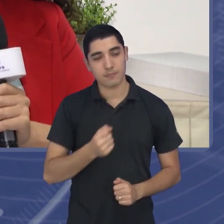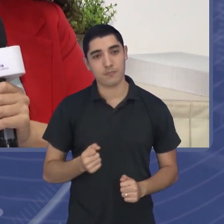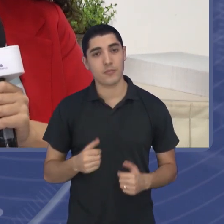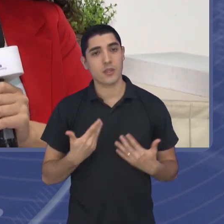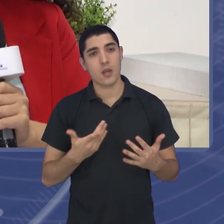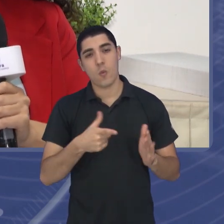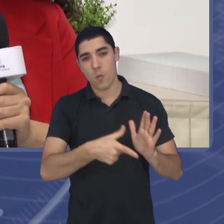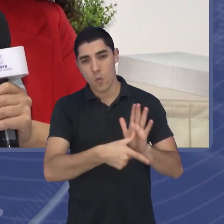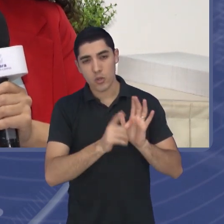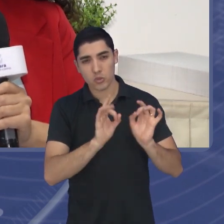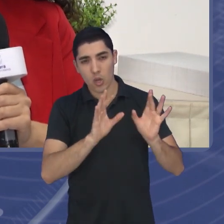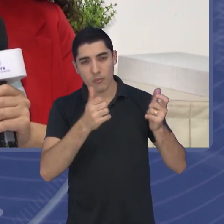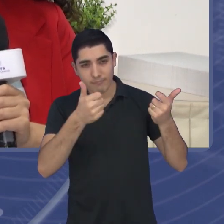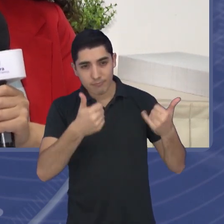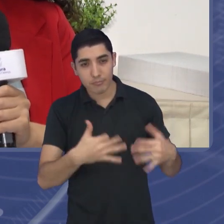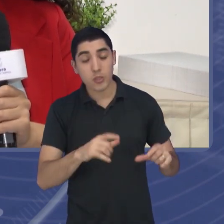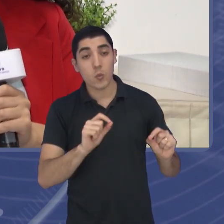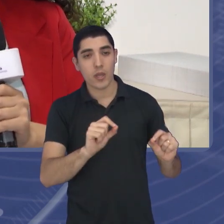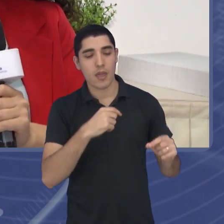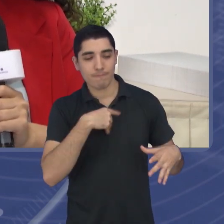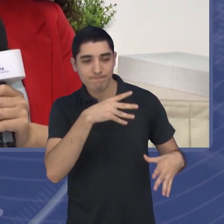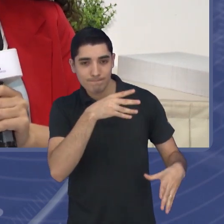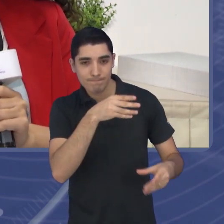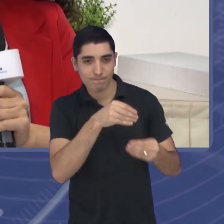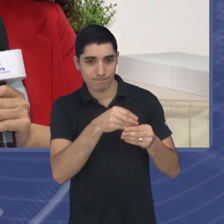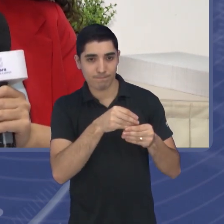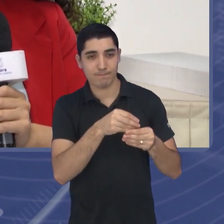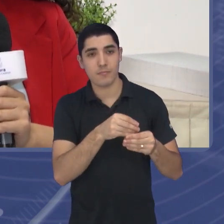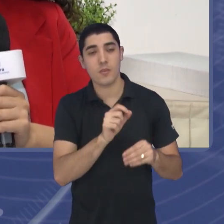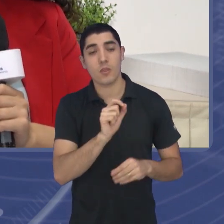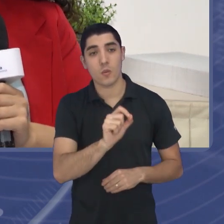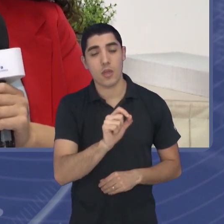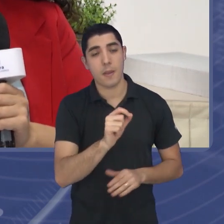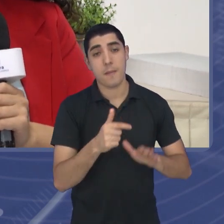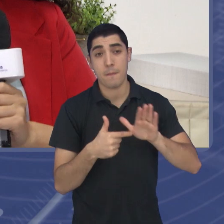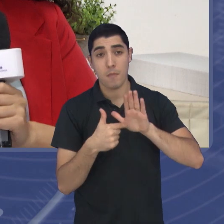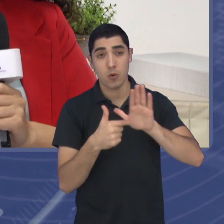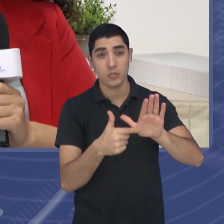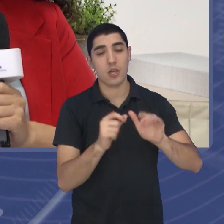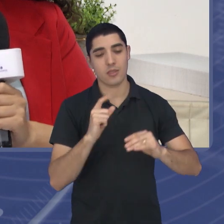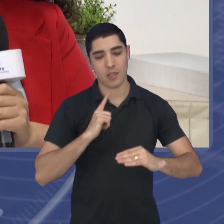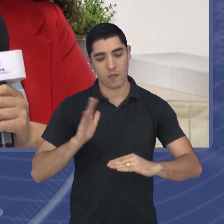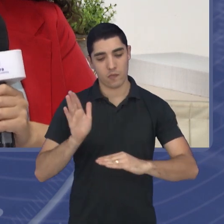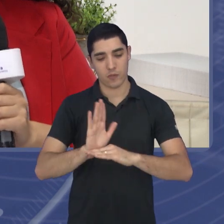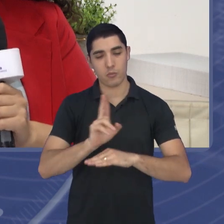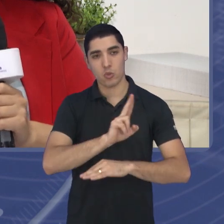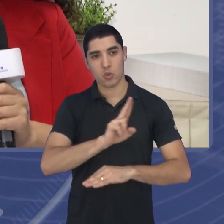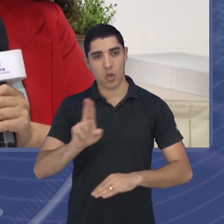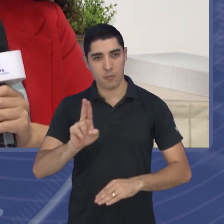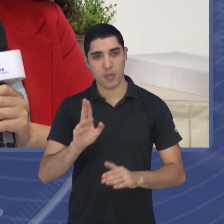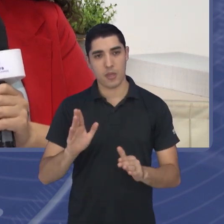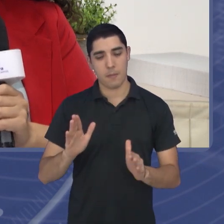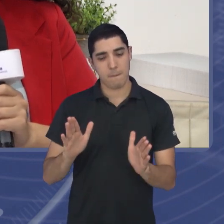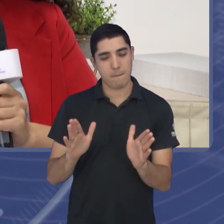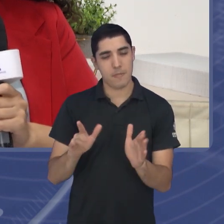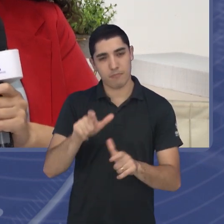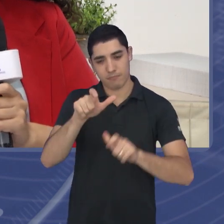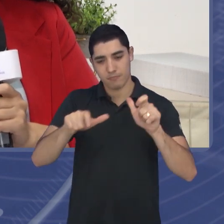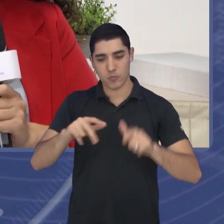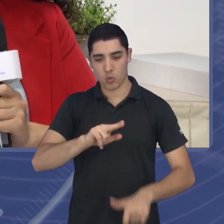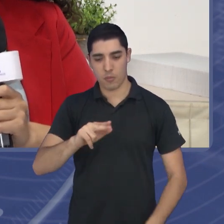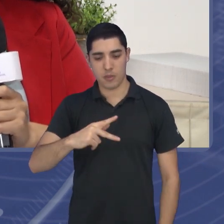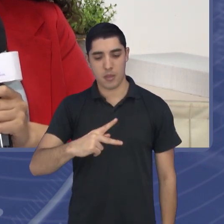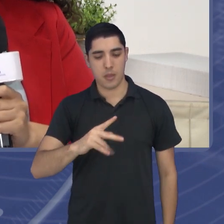quero contextualizar um pouquinho, gente, fazer um adendo nessa conversa e destacar o filme Pobres Criaturas, que foi